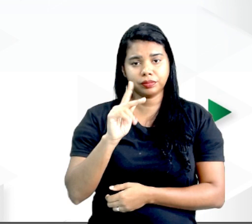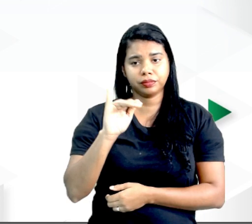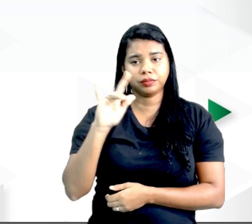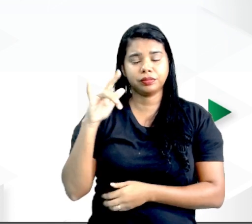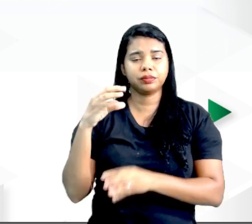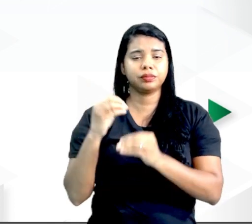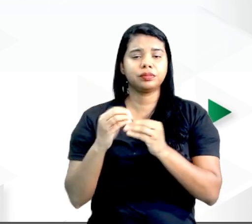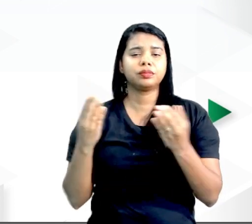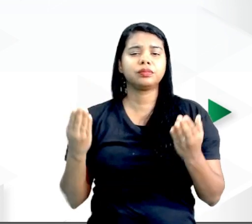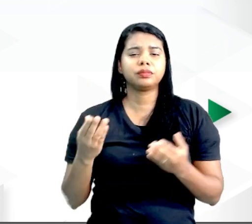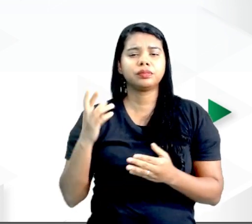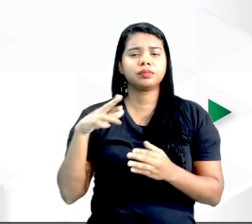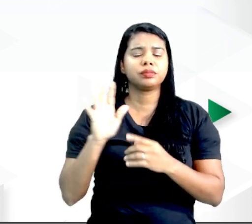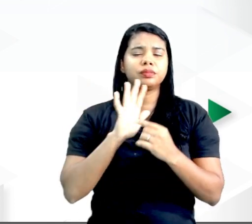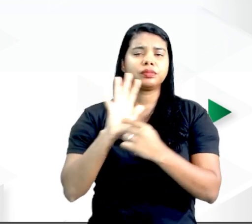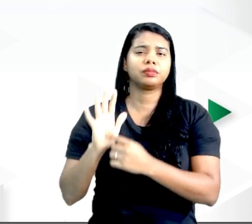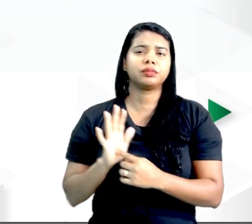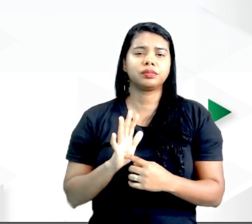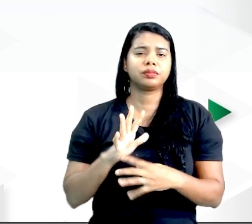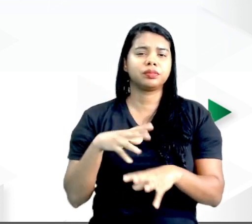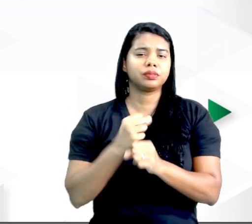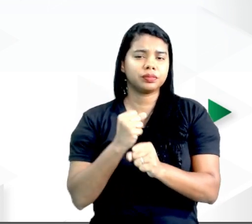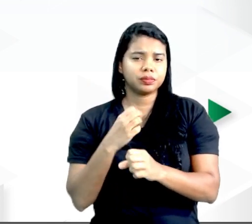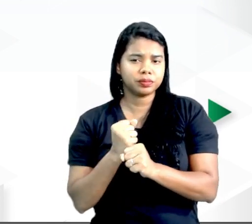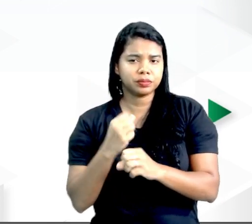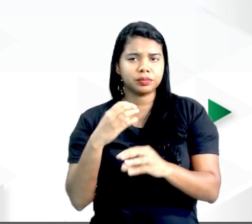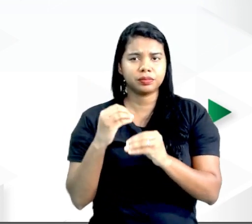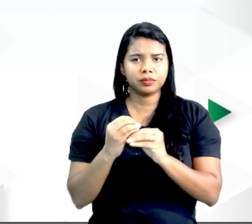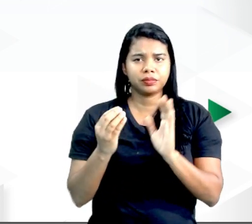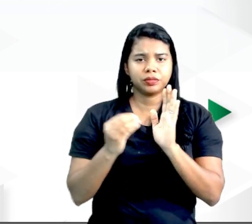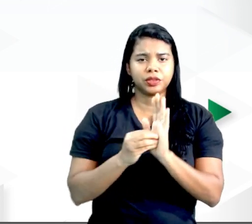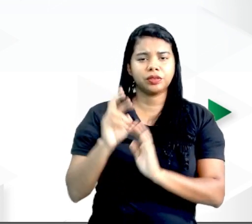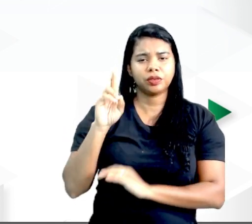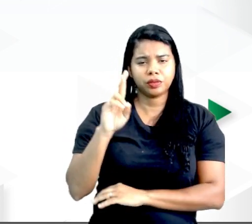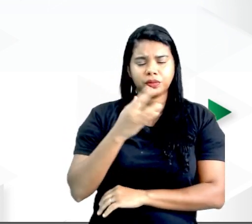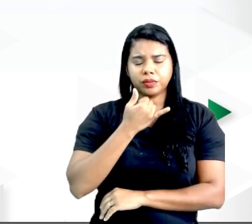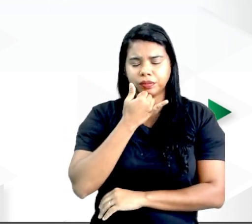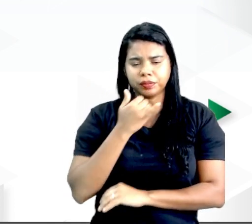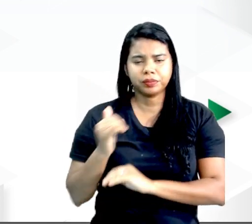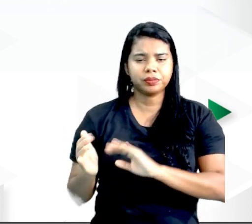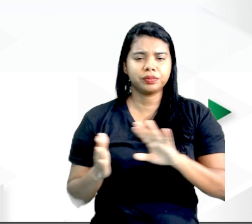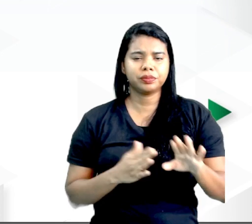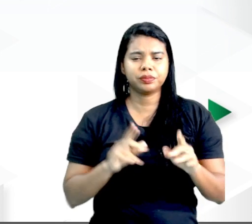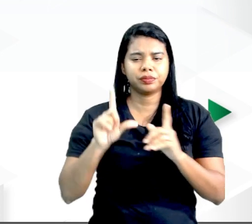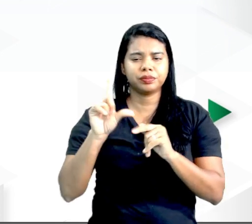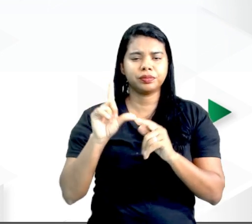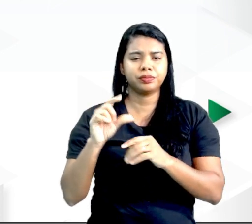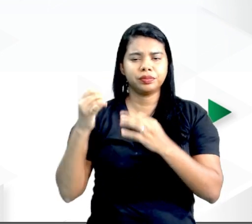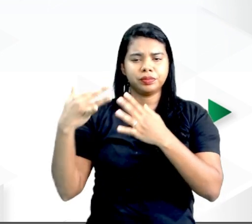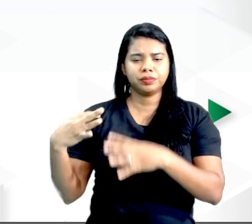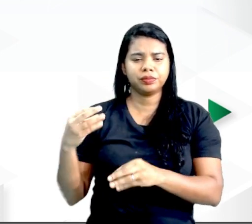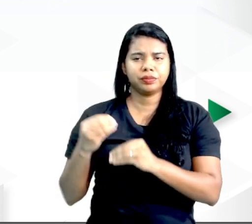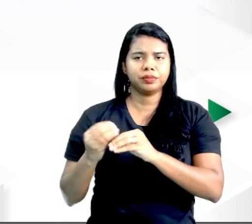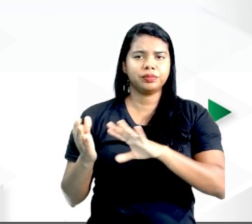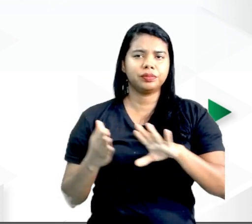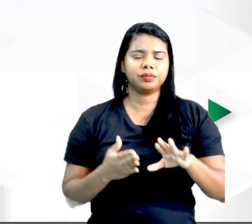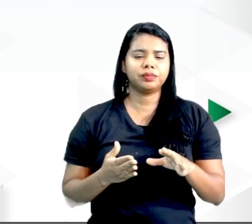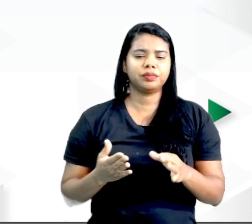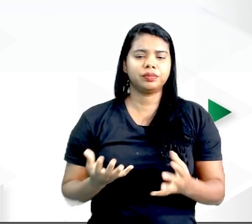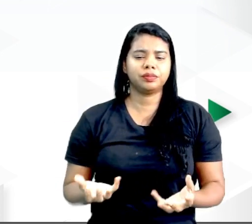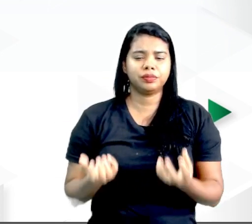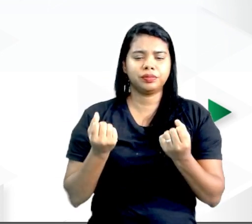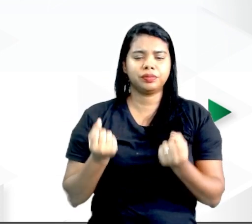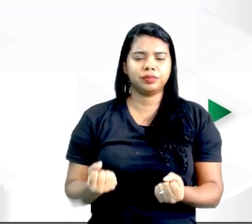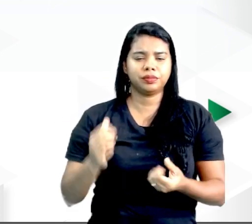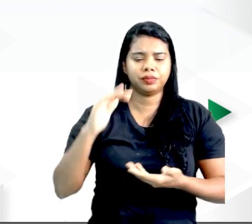é a razão entre o valor, faltou R, desculpa, tá? Entre o valor obtido na pesagem da caixa A